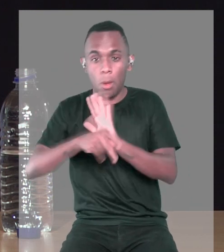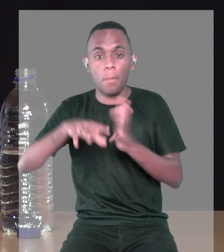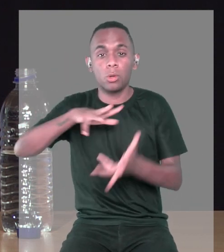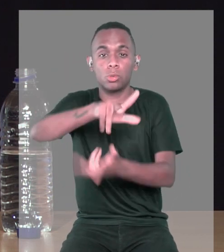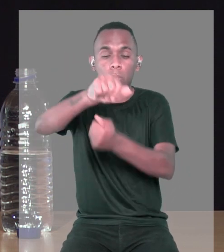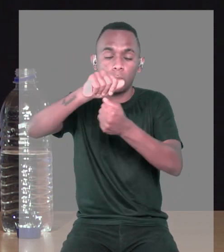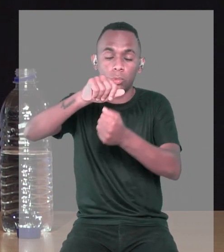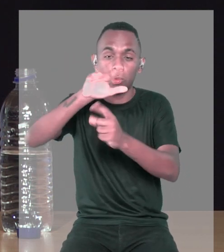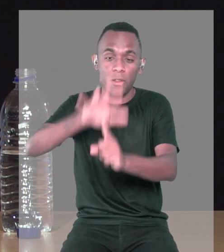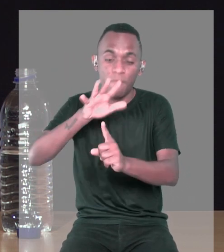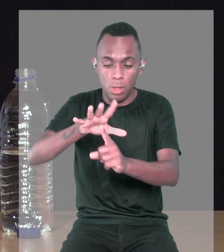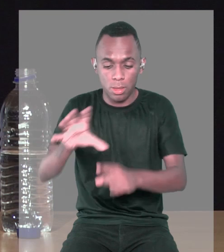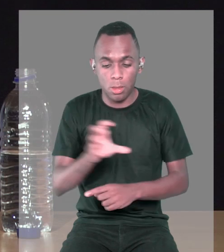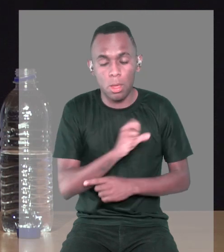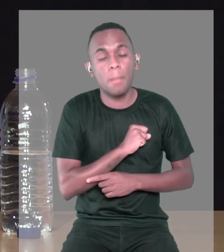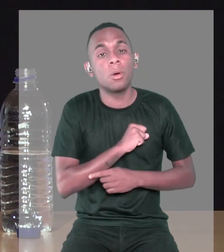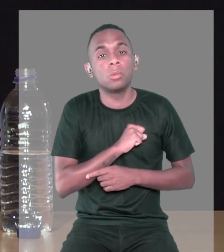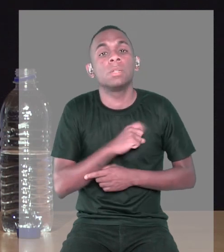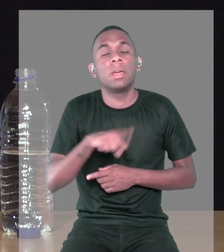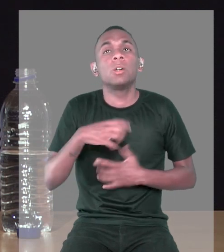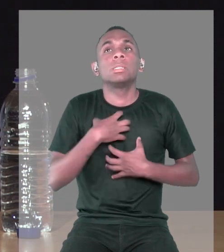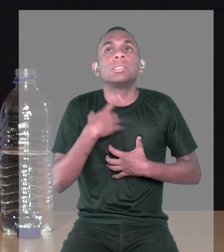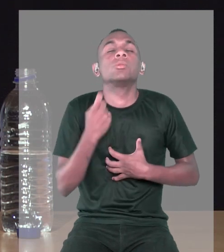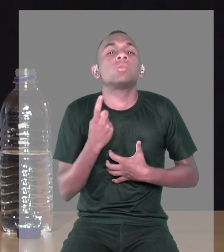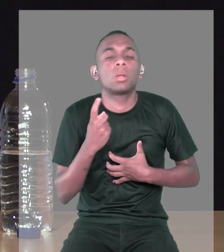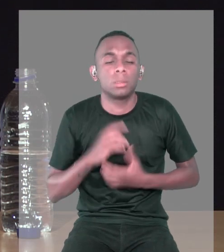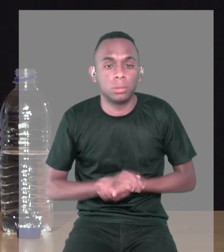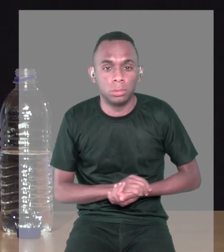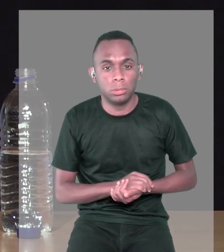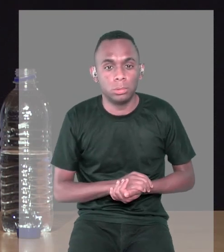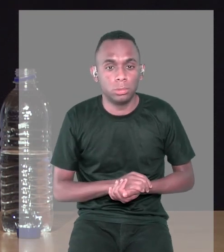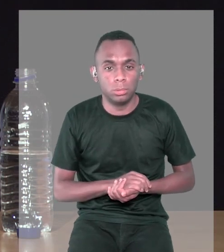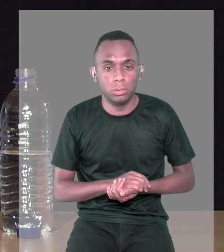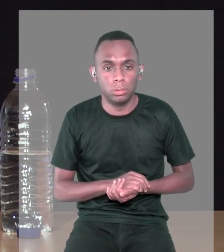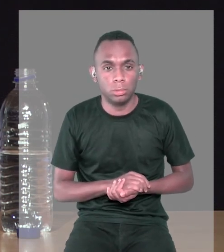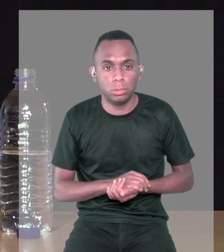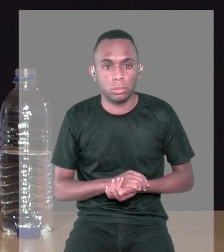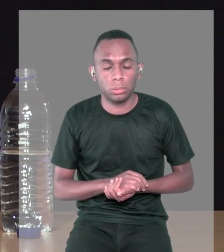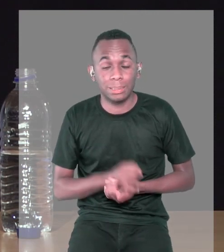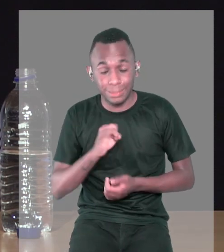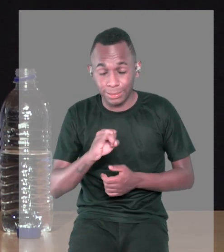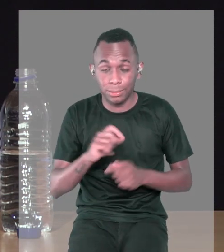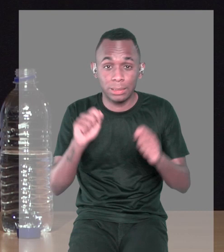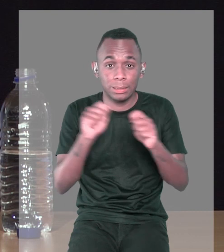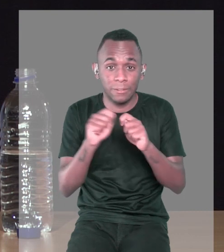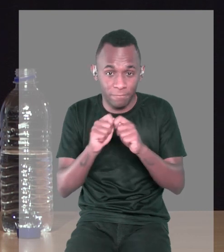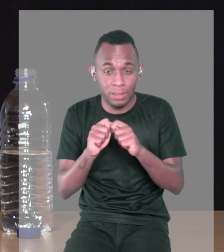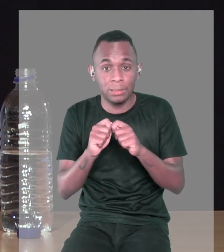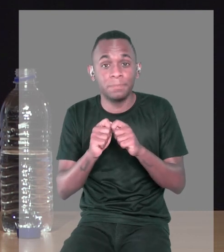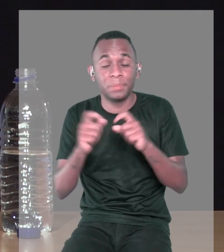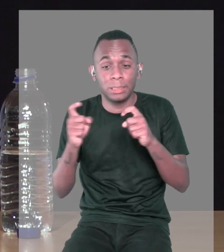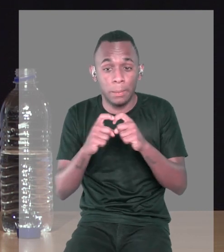espírito do mundo no amor, a singularidade. E se o faz, é